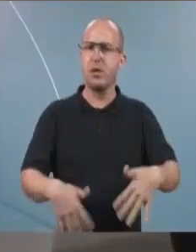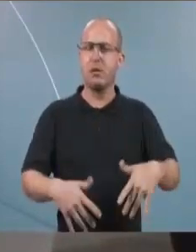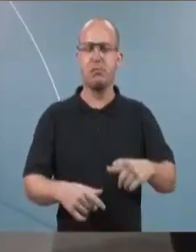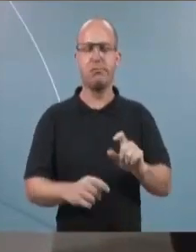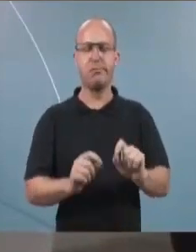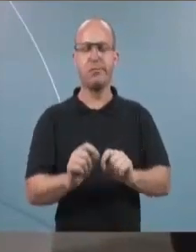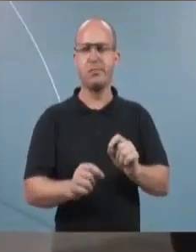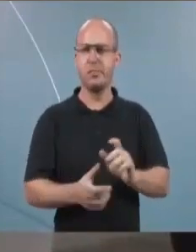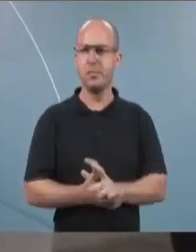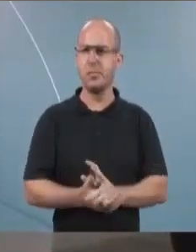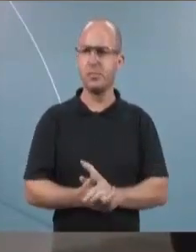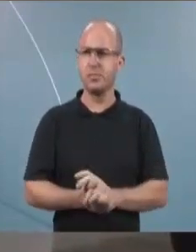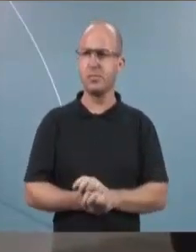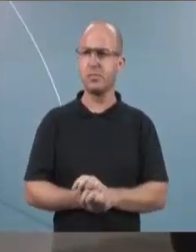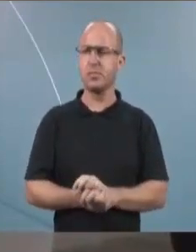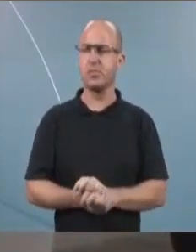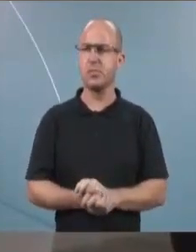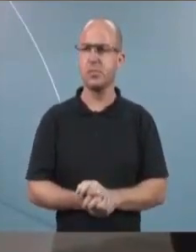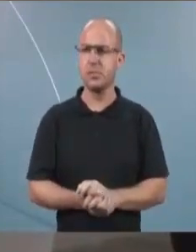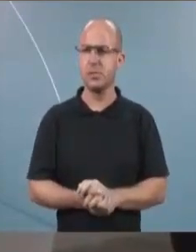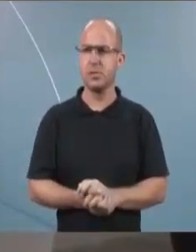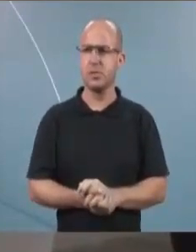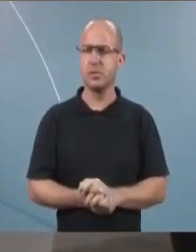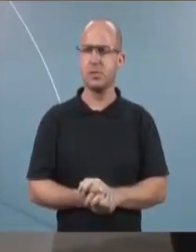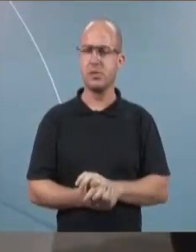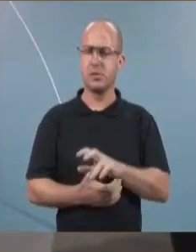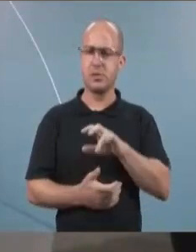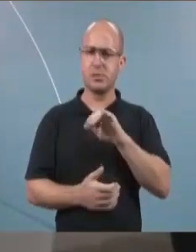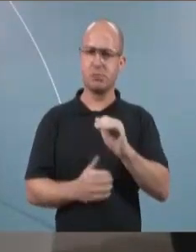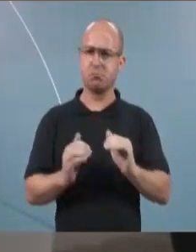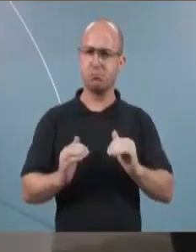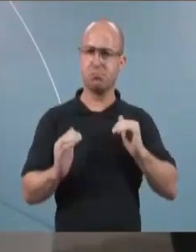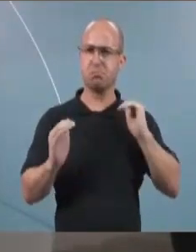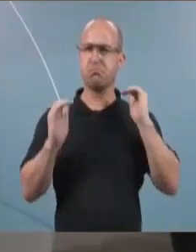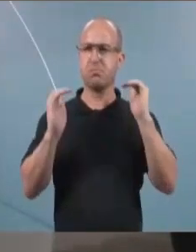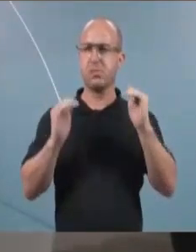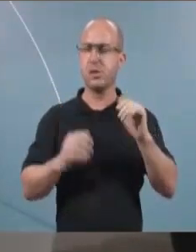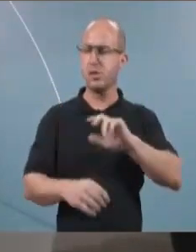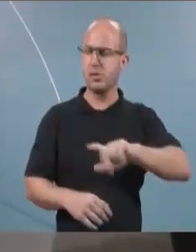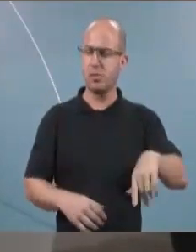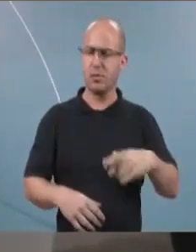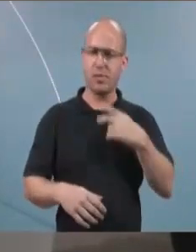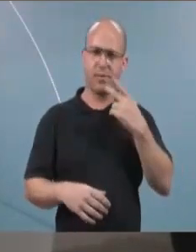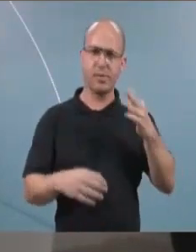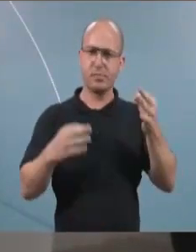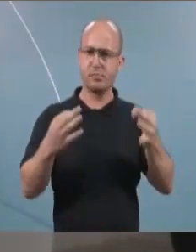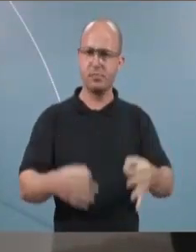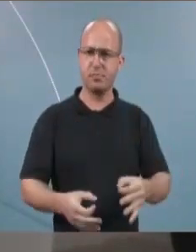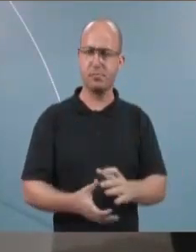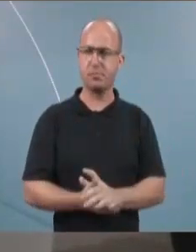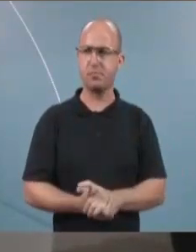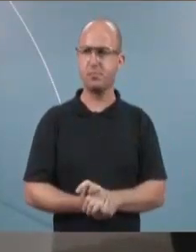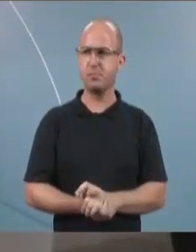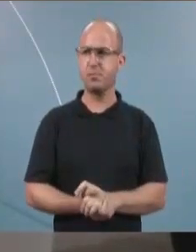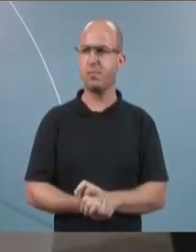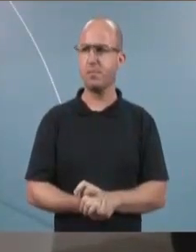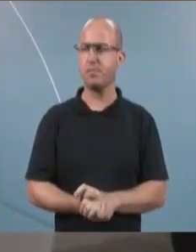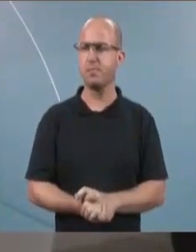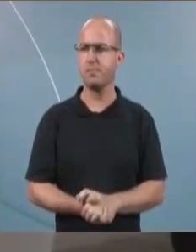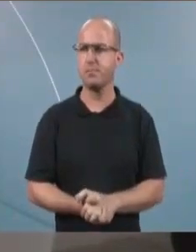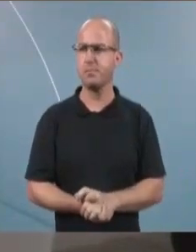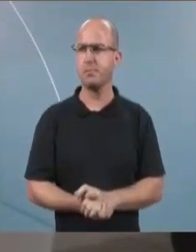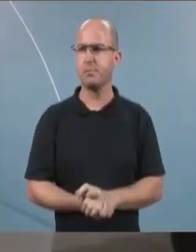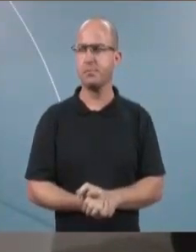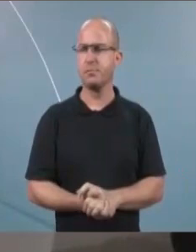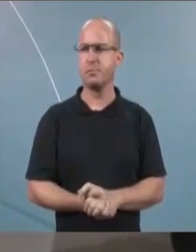argumento é que se ele prevalecesse eu acho que ele não pode prevalecer não é um argumento correto porque o